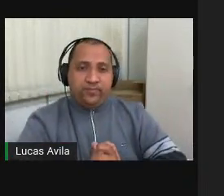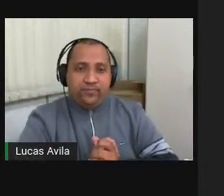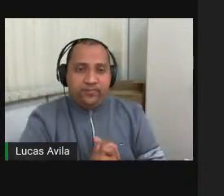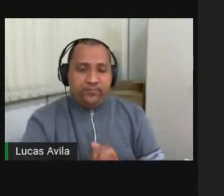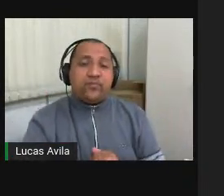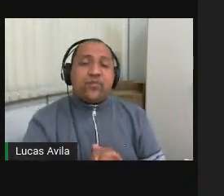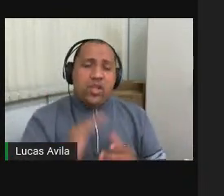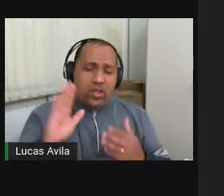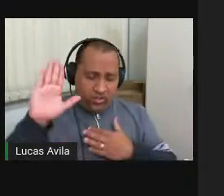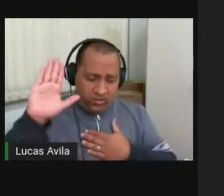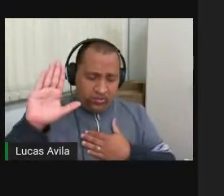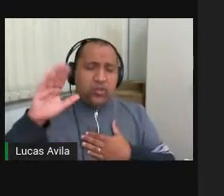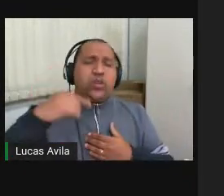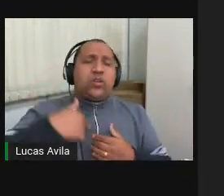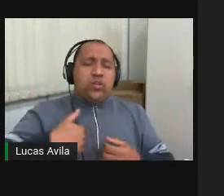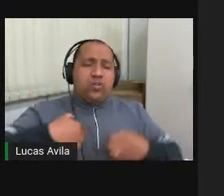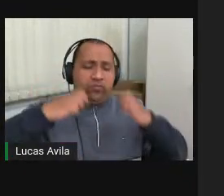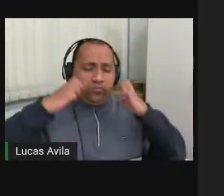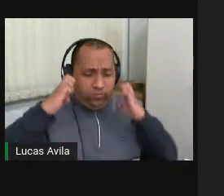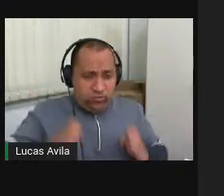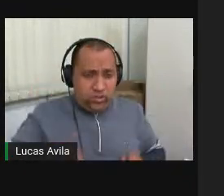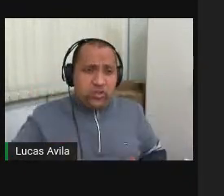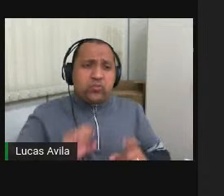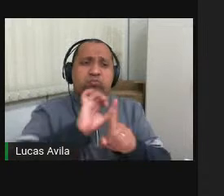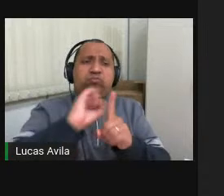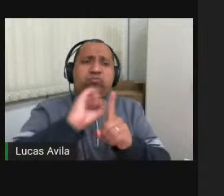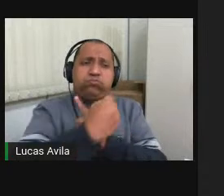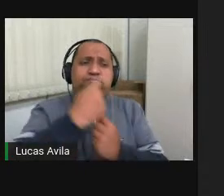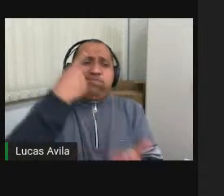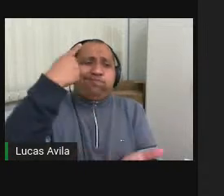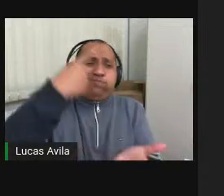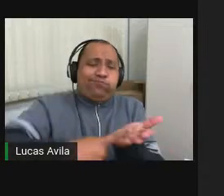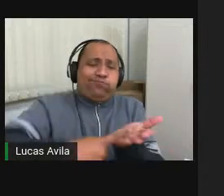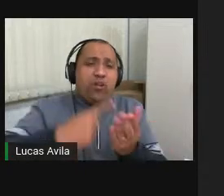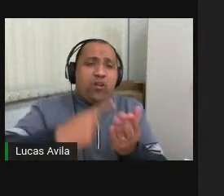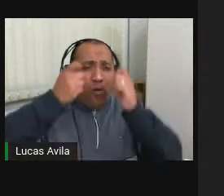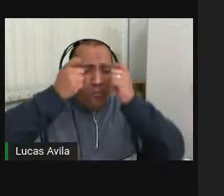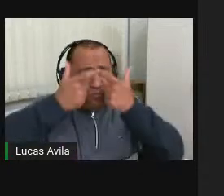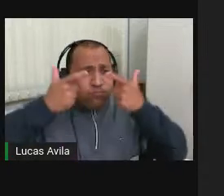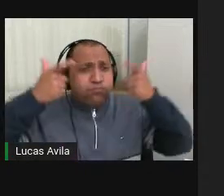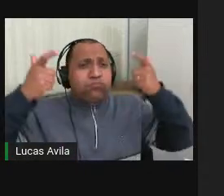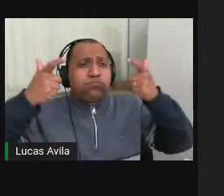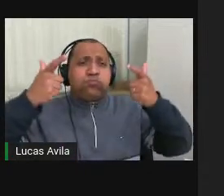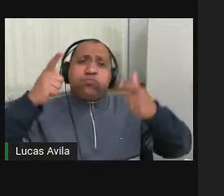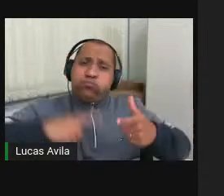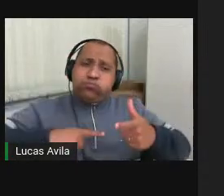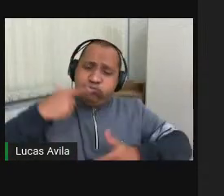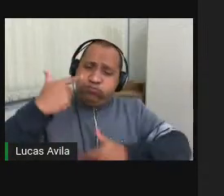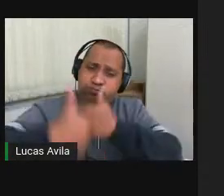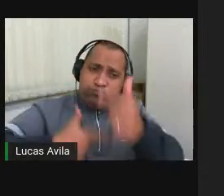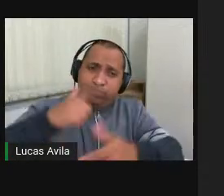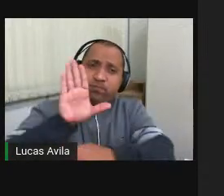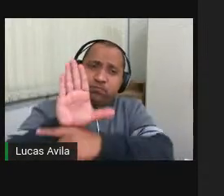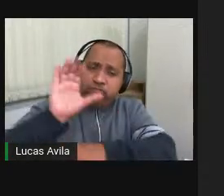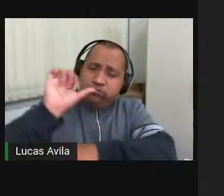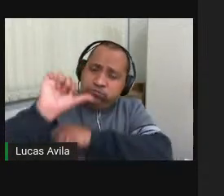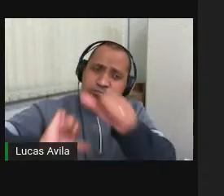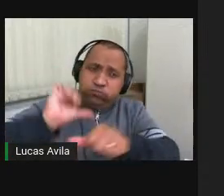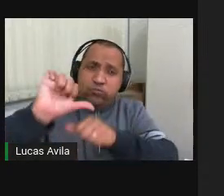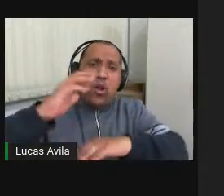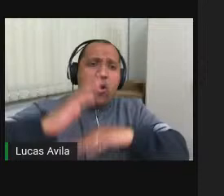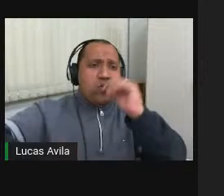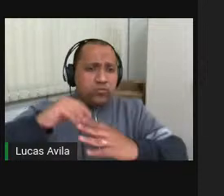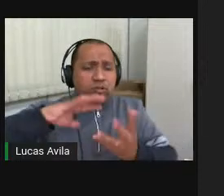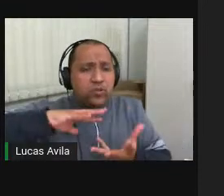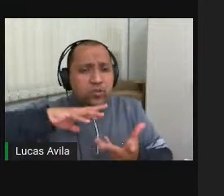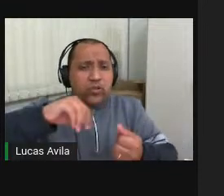Juro fazer uso ético e socialmente comprometido dos saberes para ser agente da mudança e da construção de um mundo onde